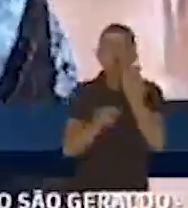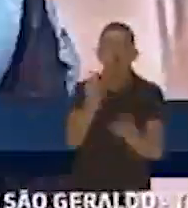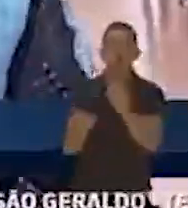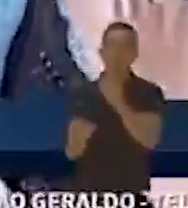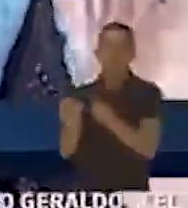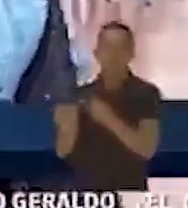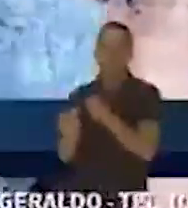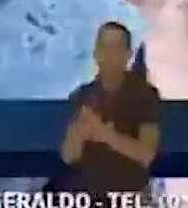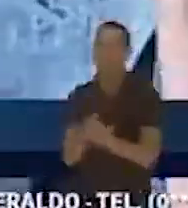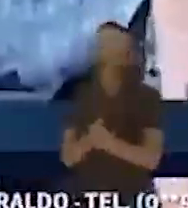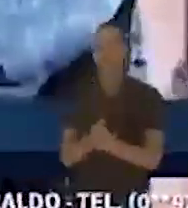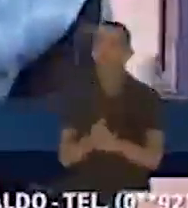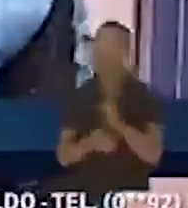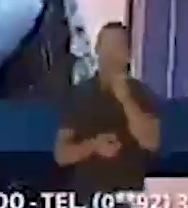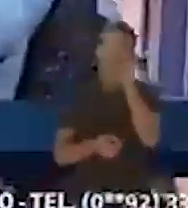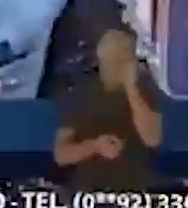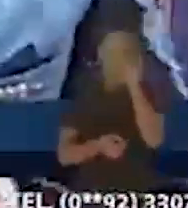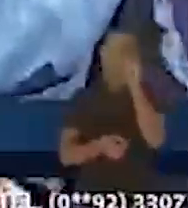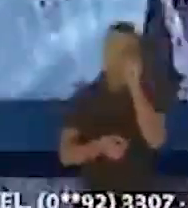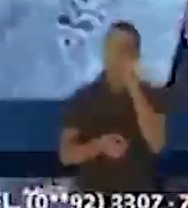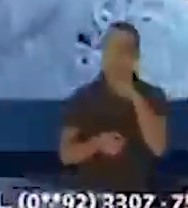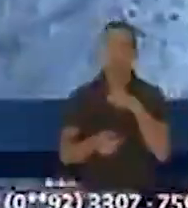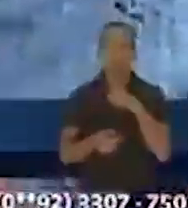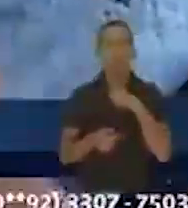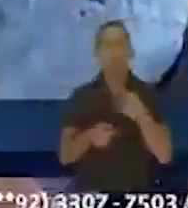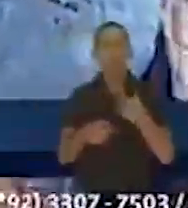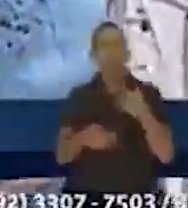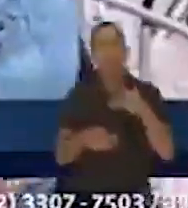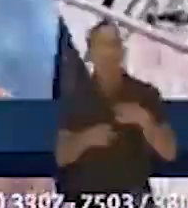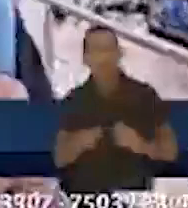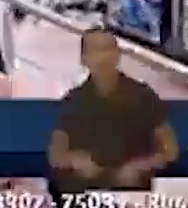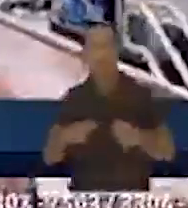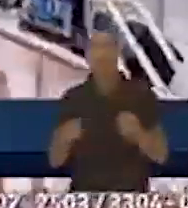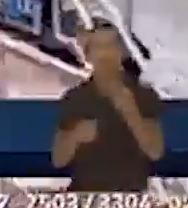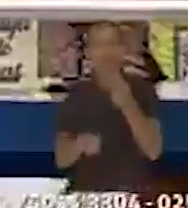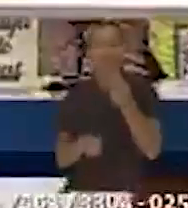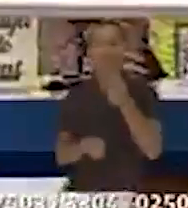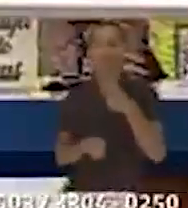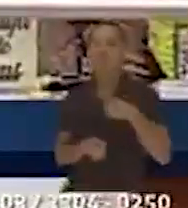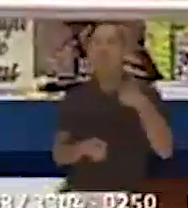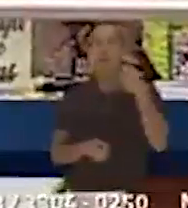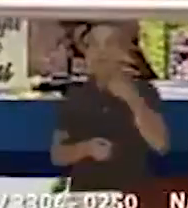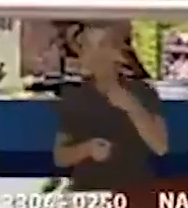E eles fazem eu gastar dinheiro com advogado, com tudo, sabia? É.